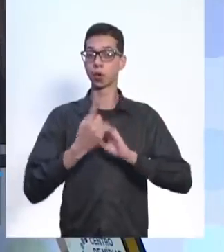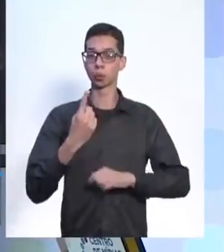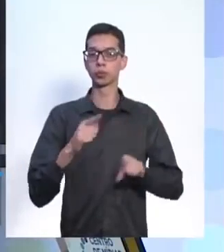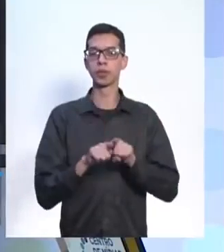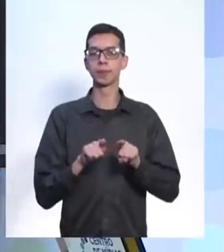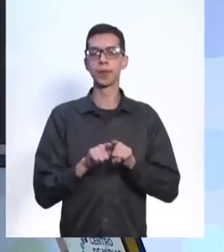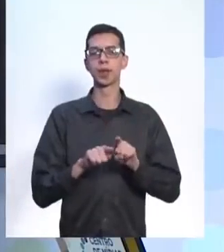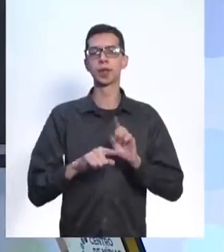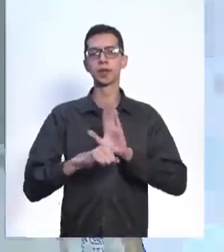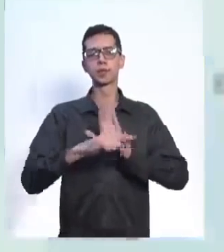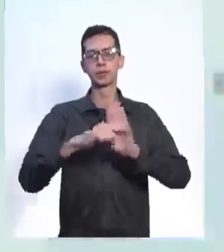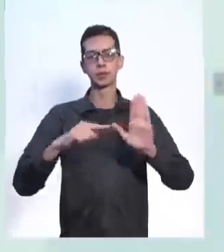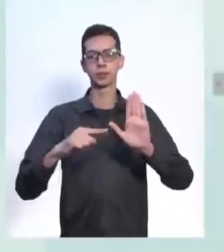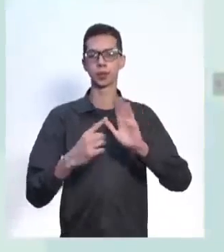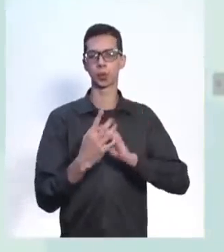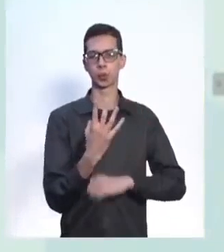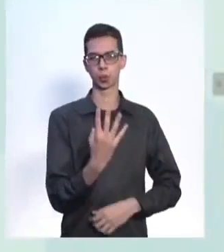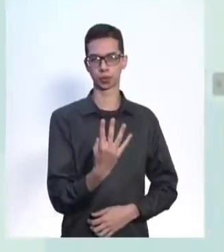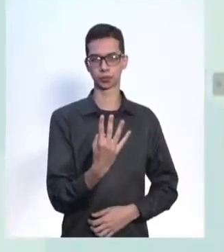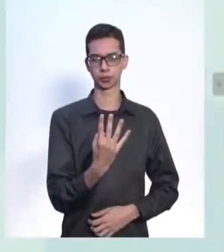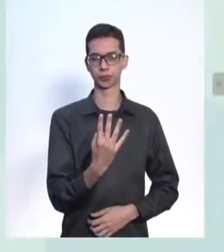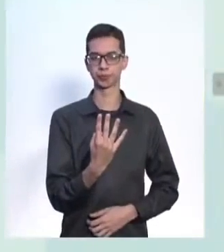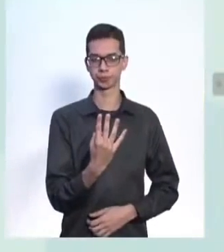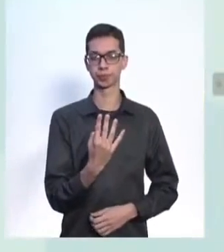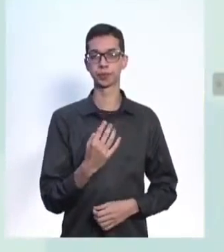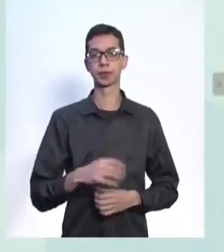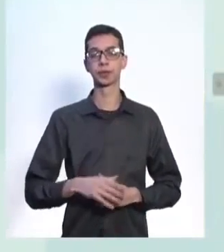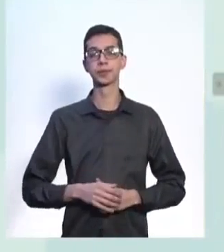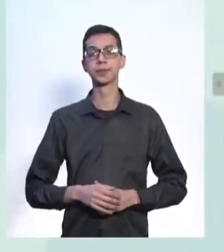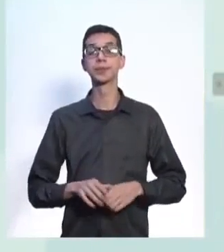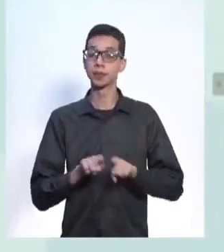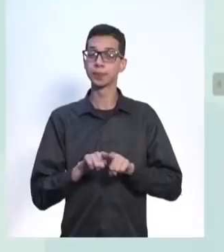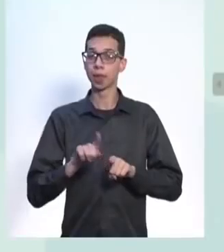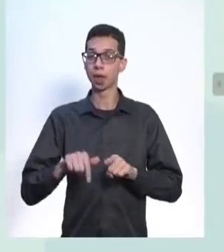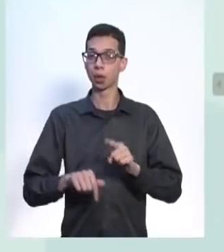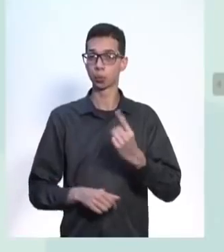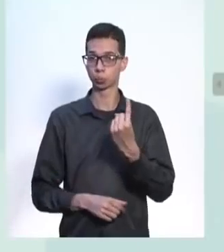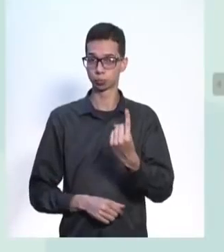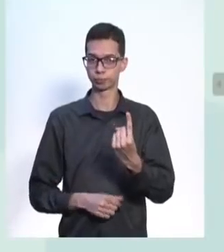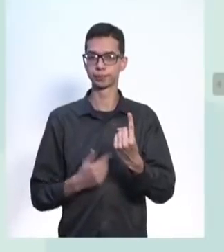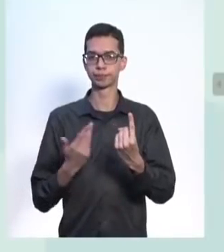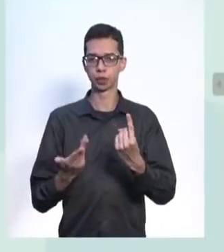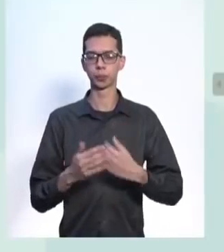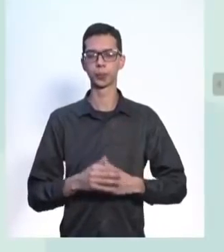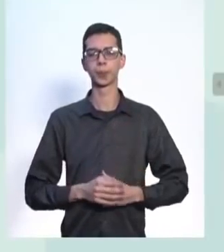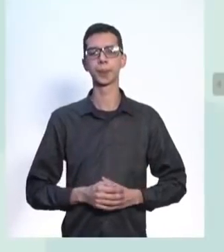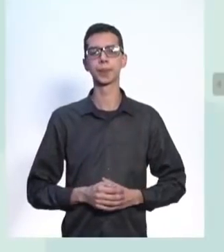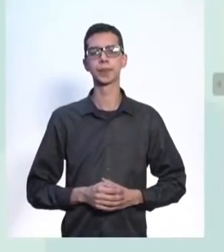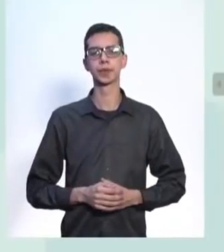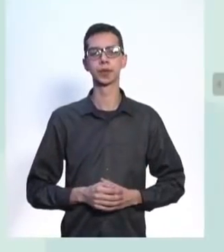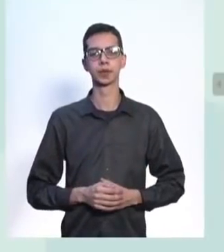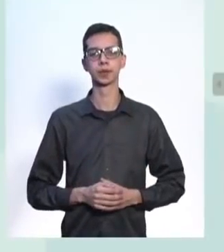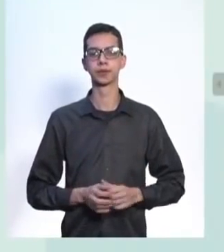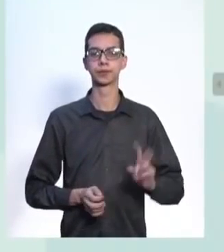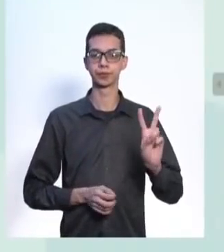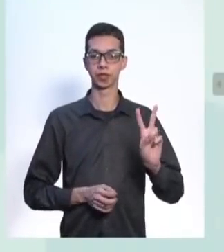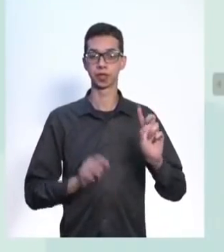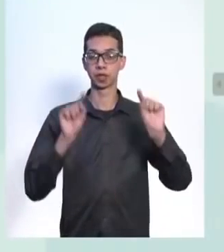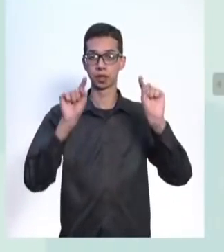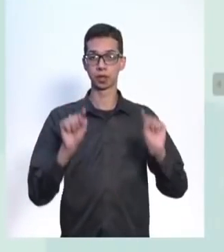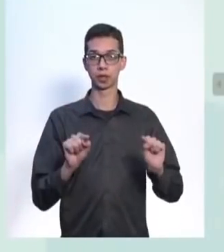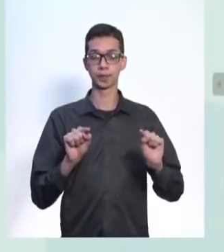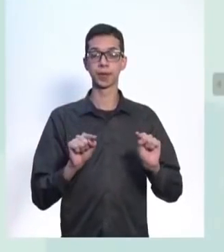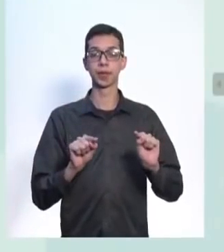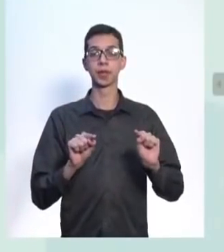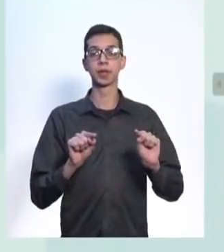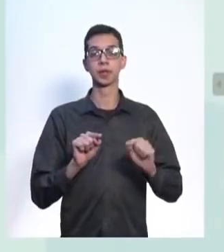é 1. Muito bem. Então, aqui em cima vai ficar menos 5 e 2 vezes 1, 2. E